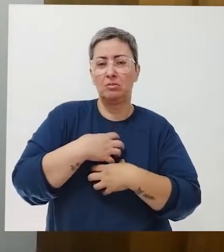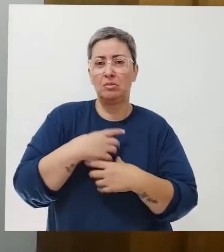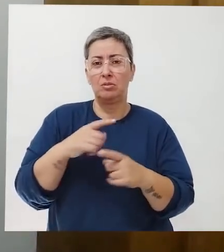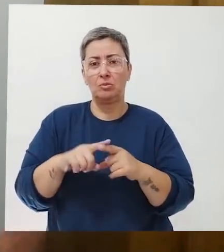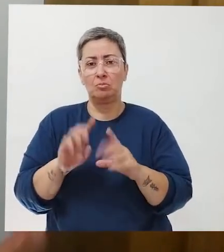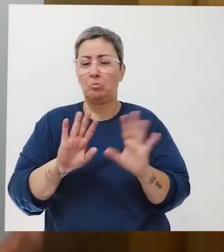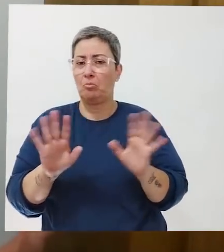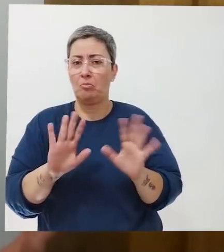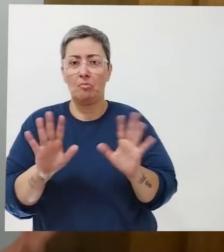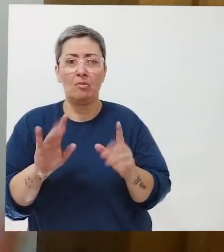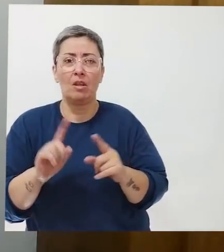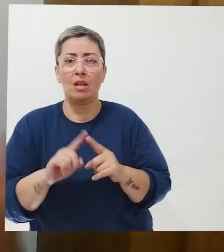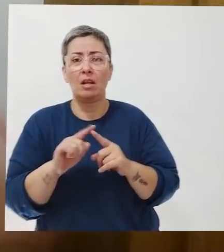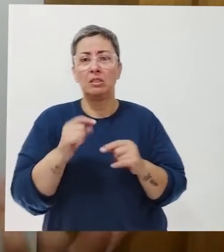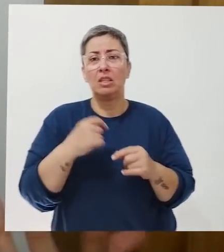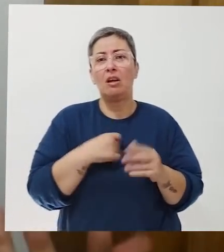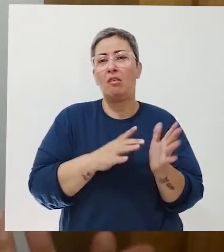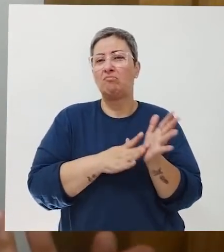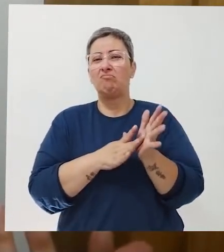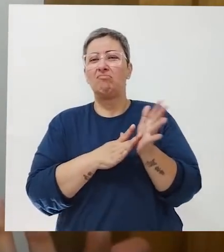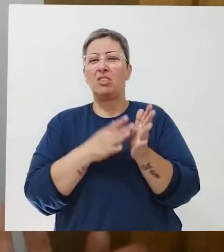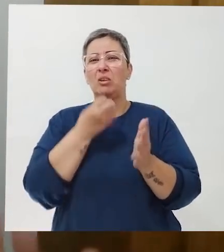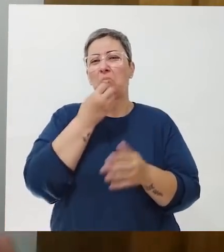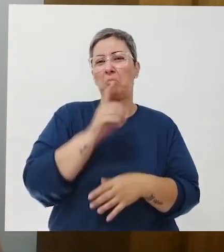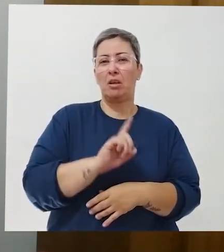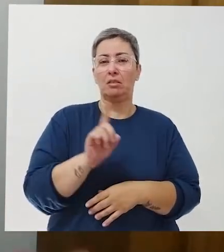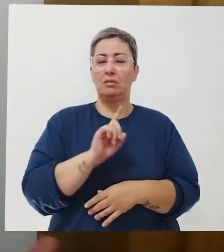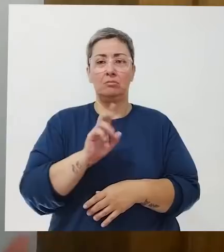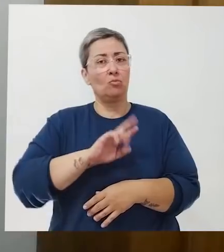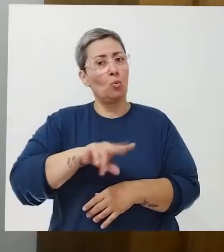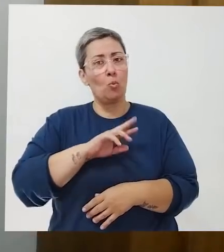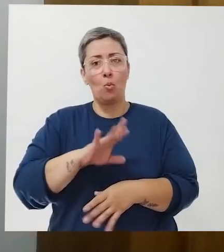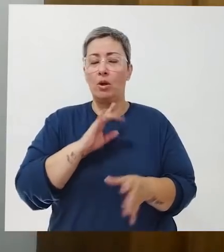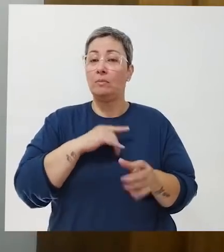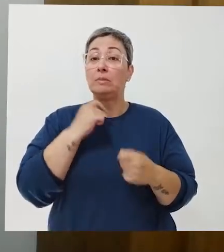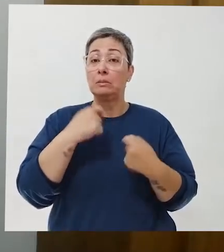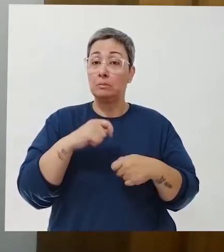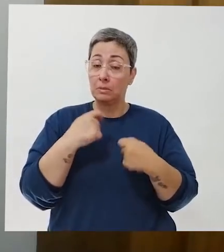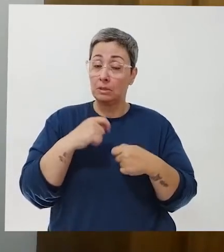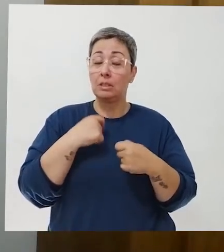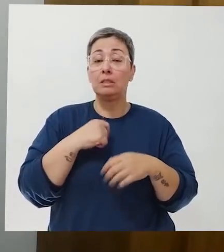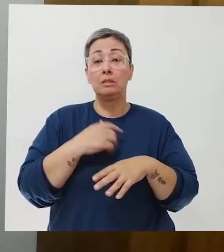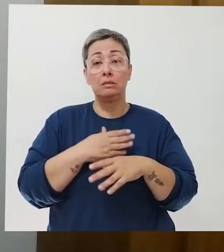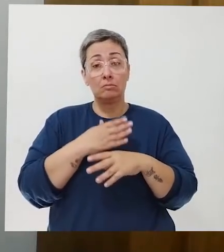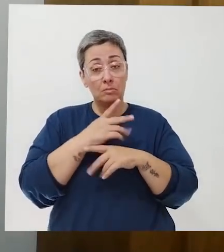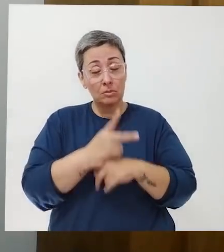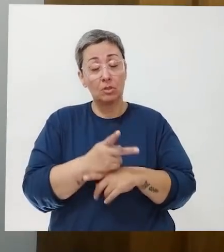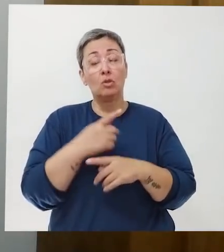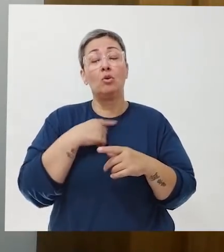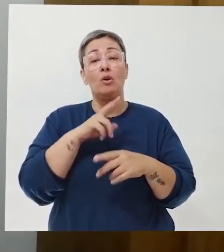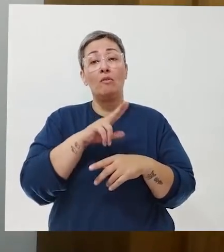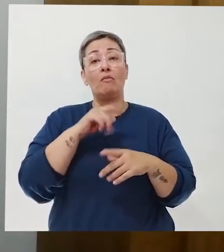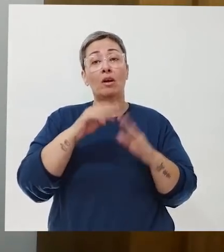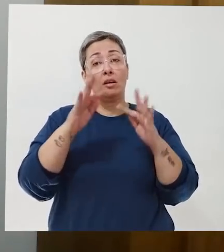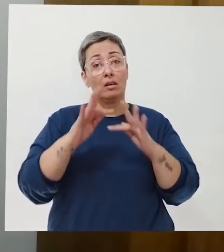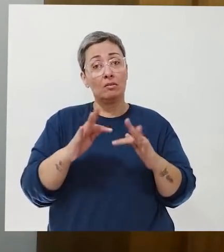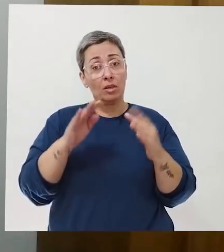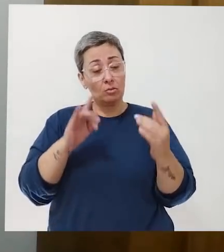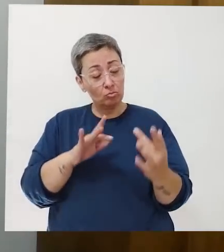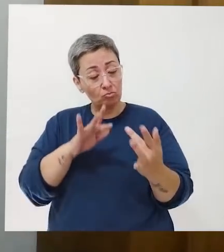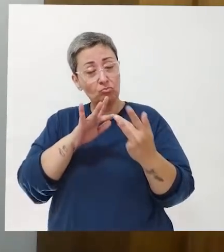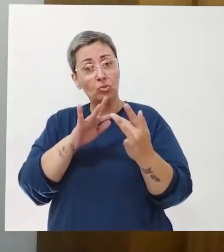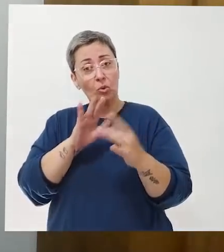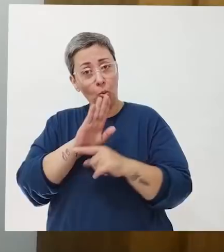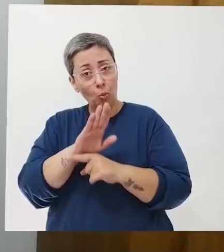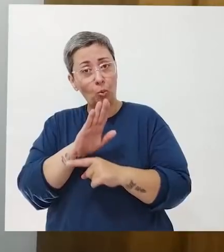sentimentos e também devemos fingir que eles não existem. E se precisar, tem sempre alguém que vai ficar feliz em